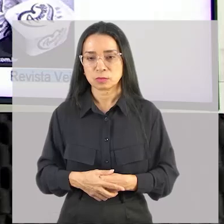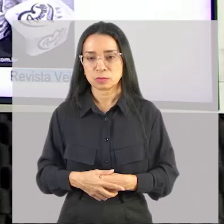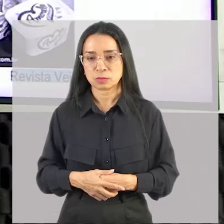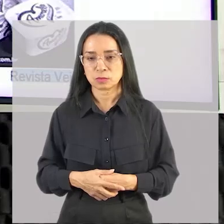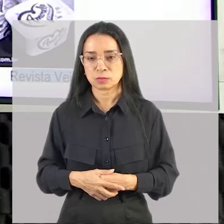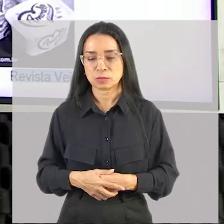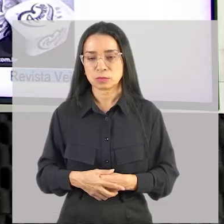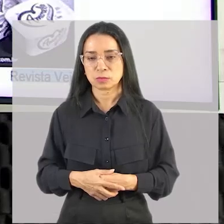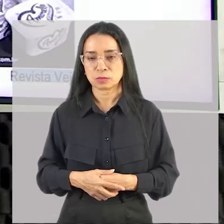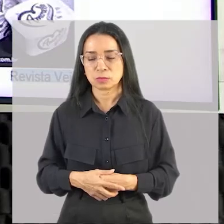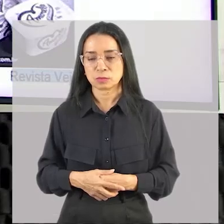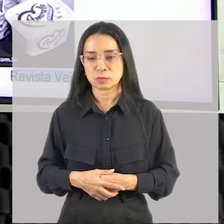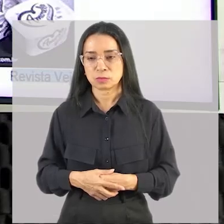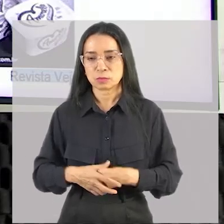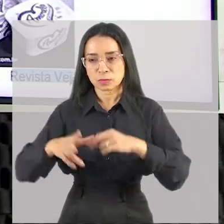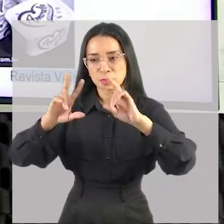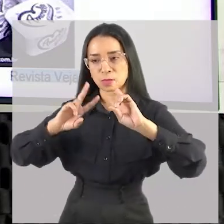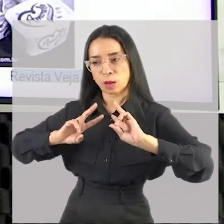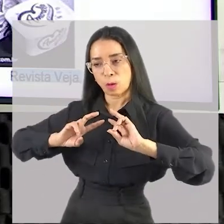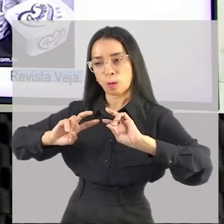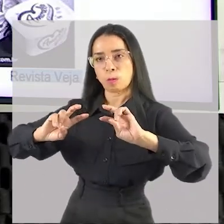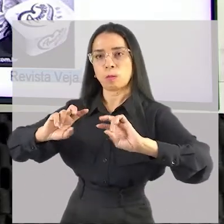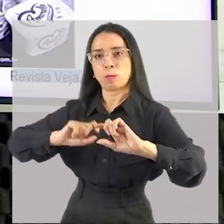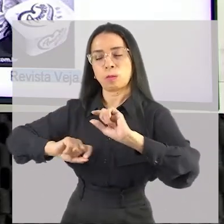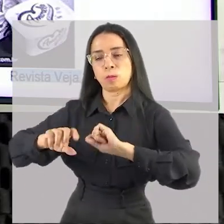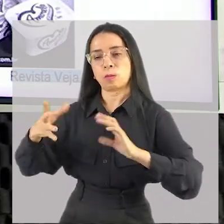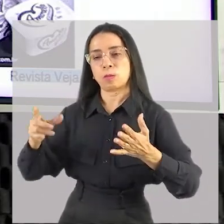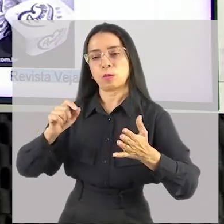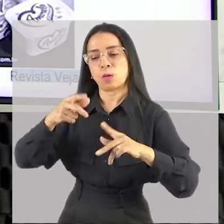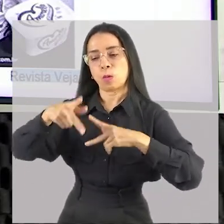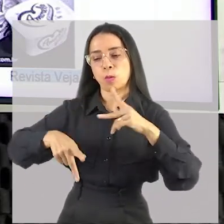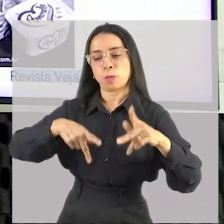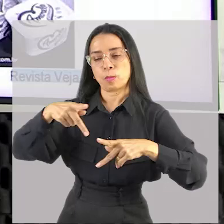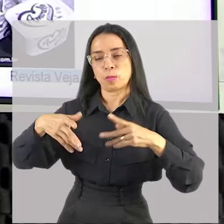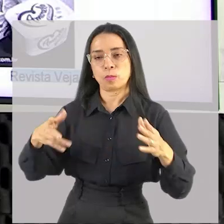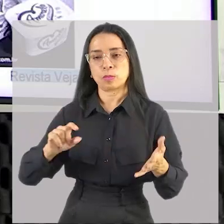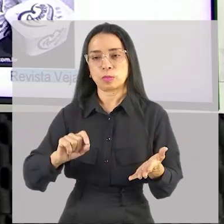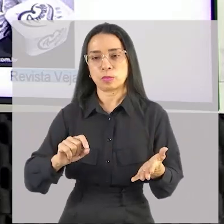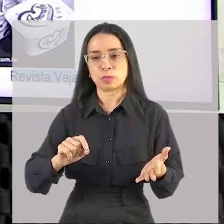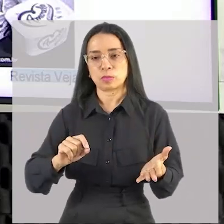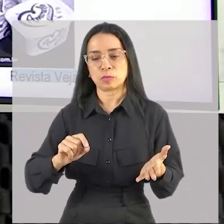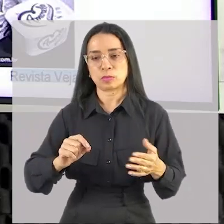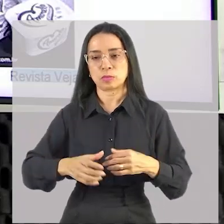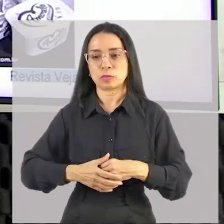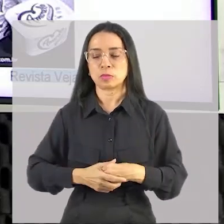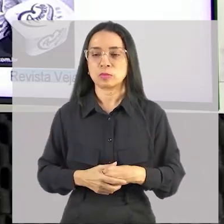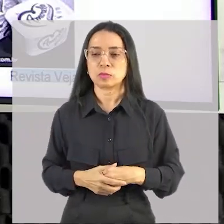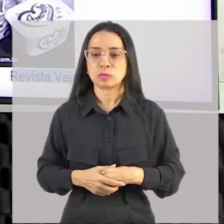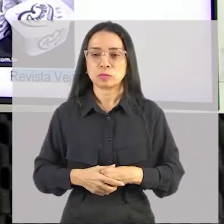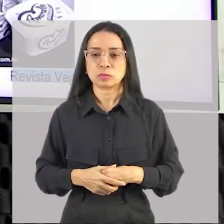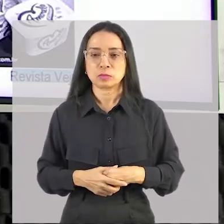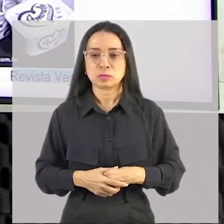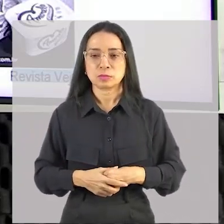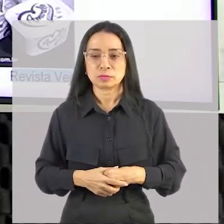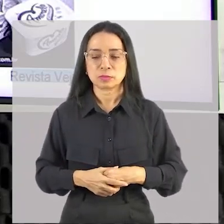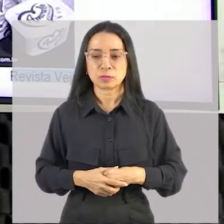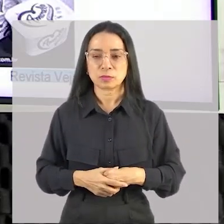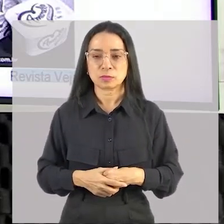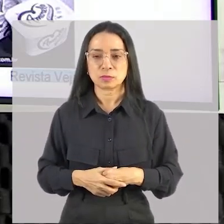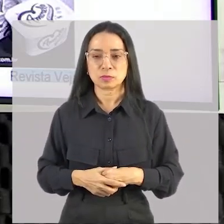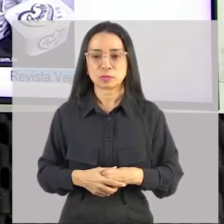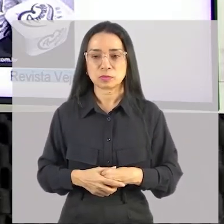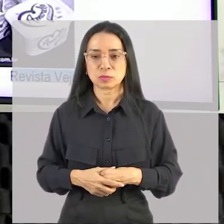do destinatário, no caso, já falei, o público consumidor. E por isso, dentre outros recursos,